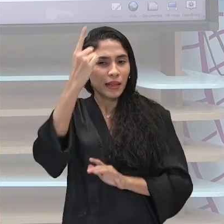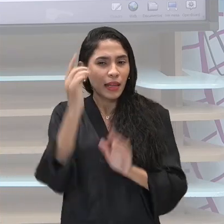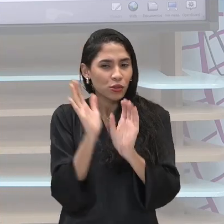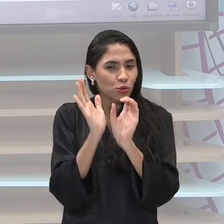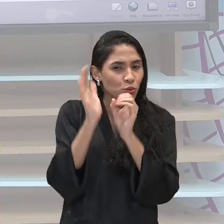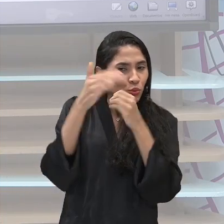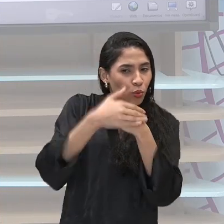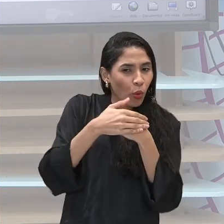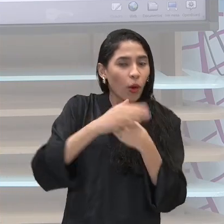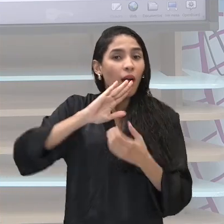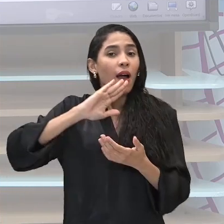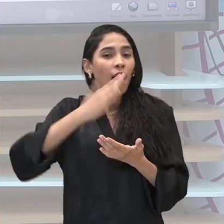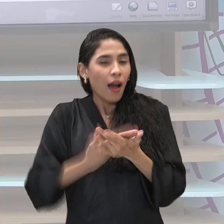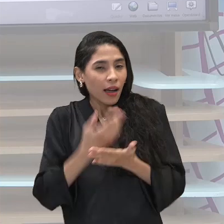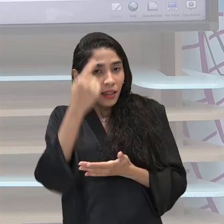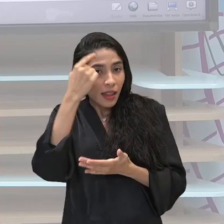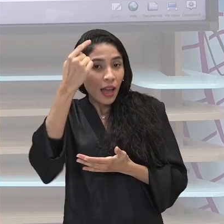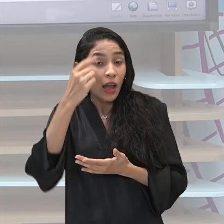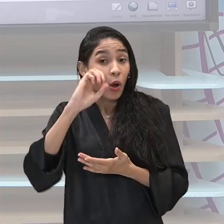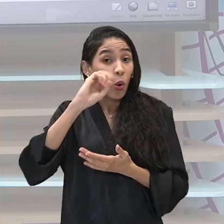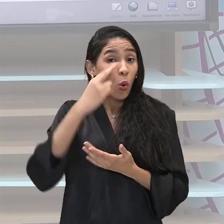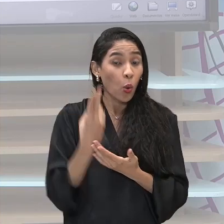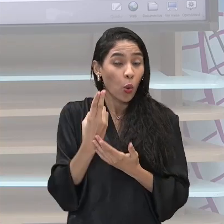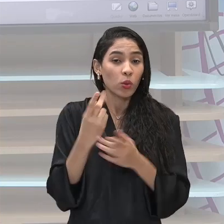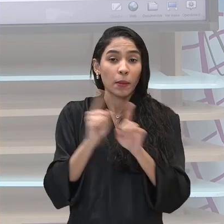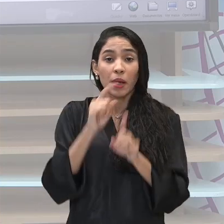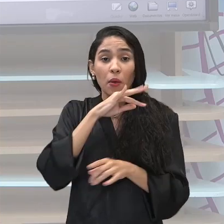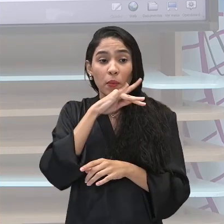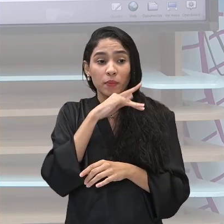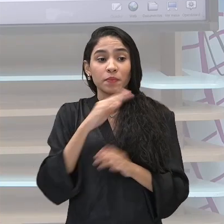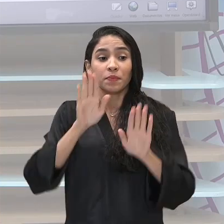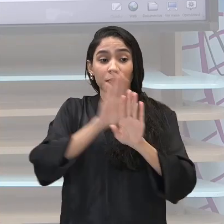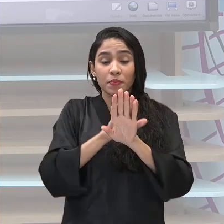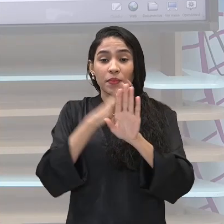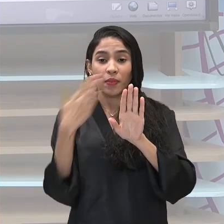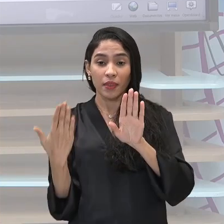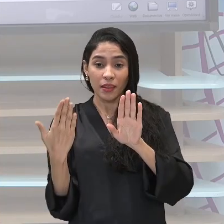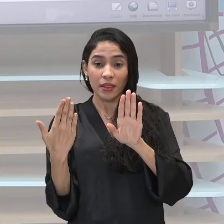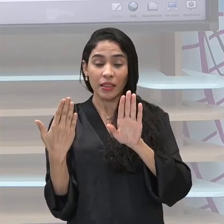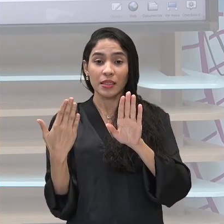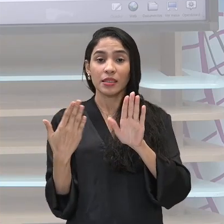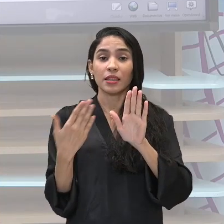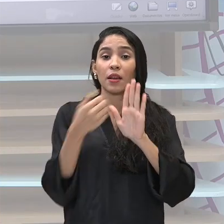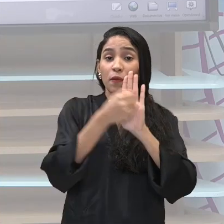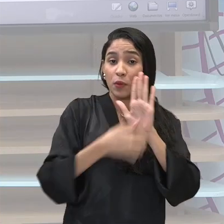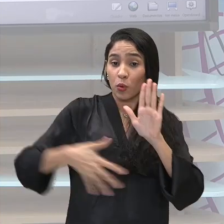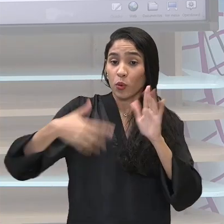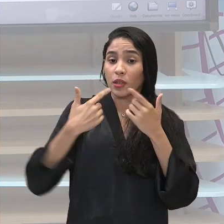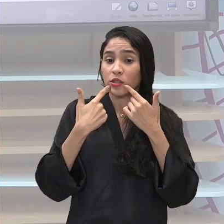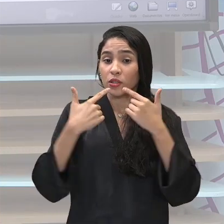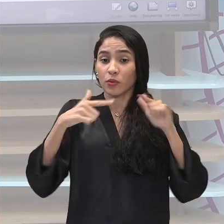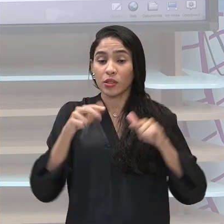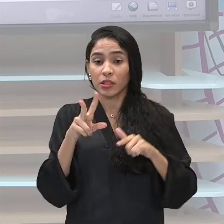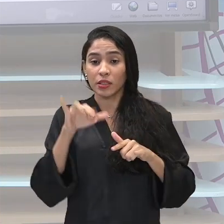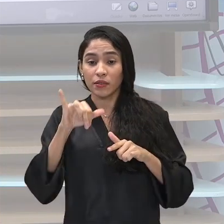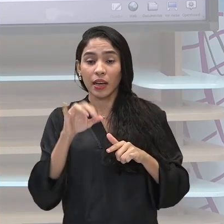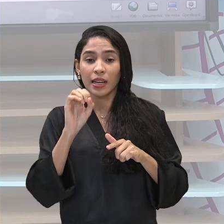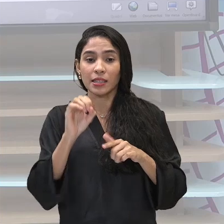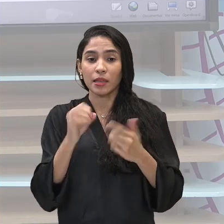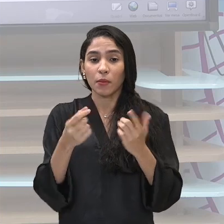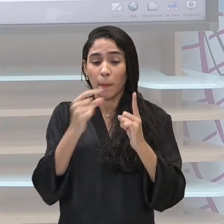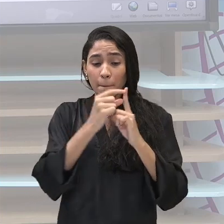ou chocante, a antítese, essa figura de linguagem que faz a oposição